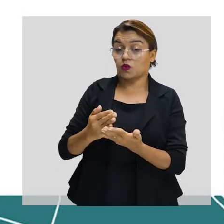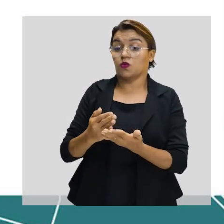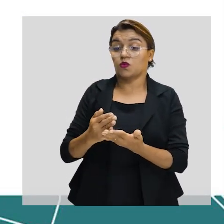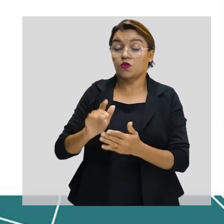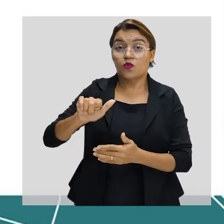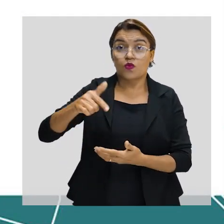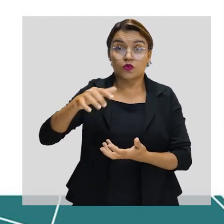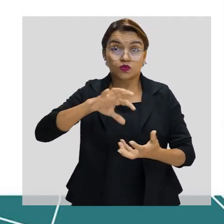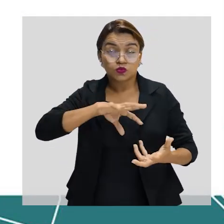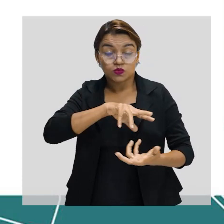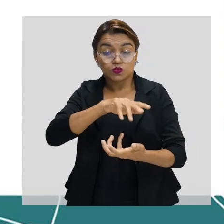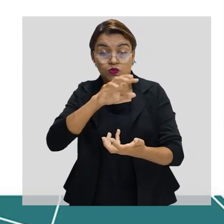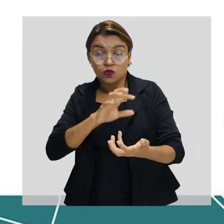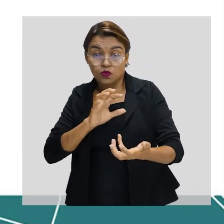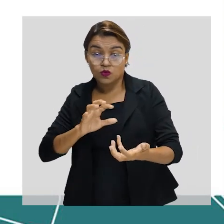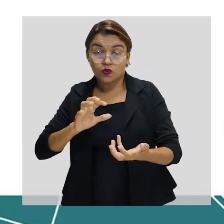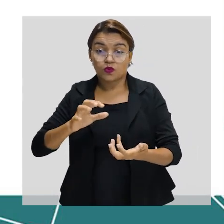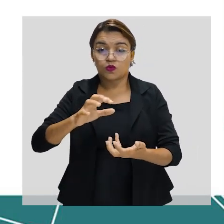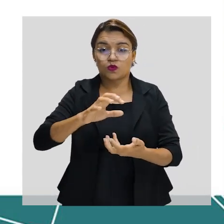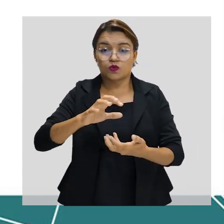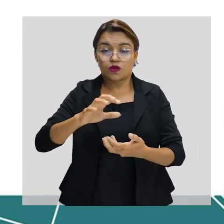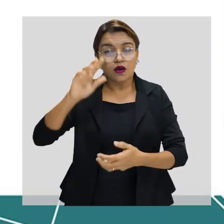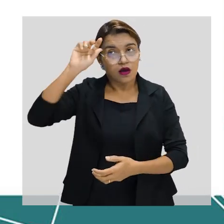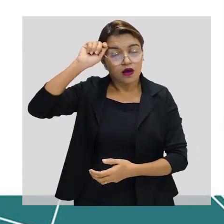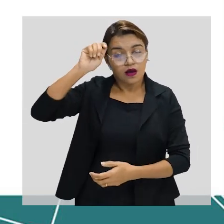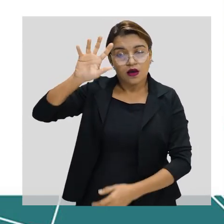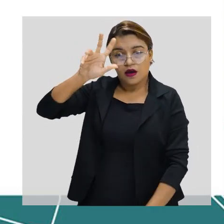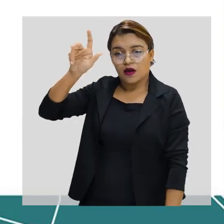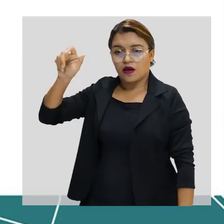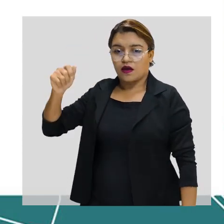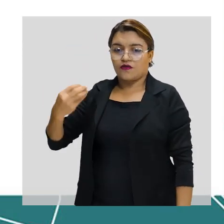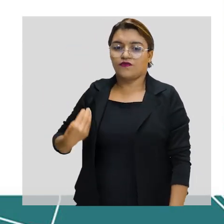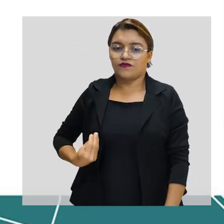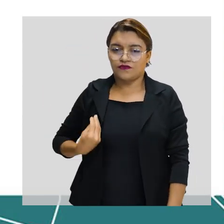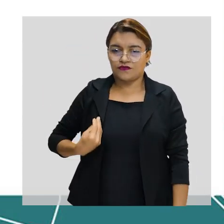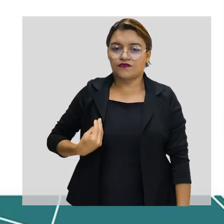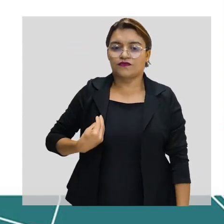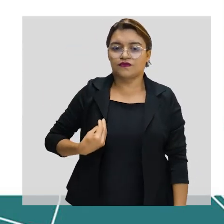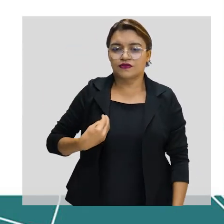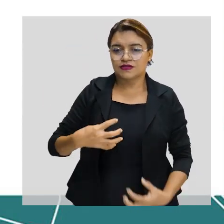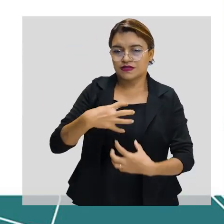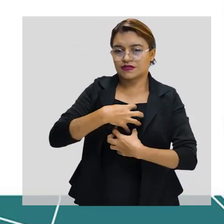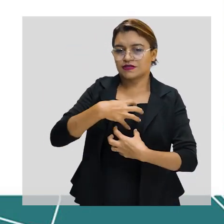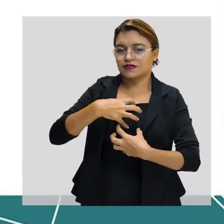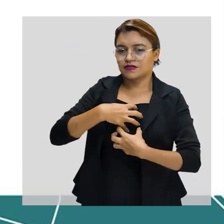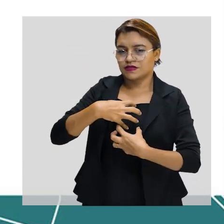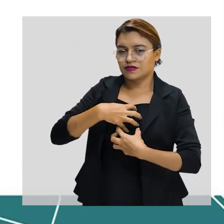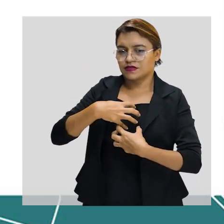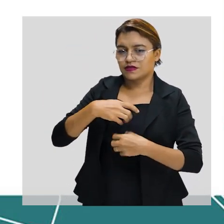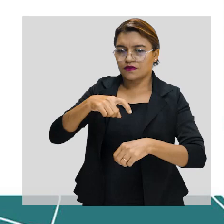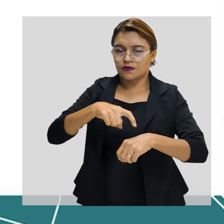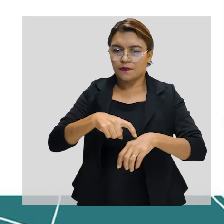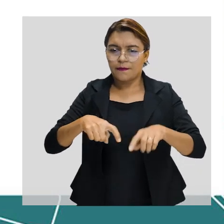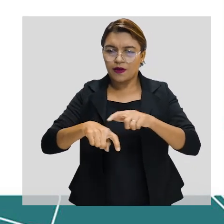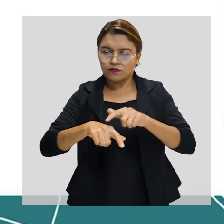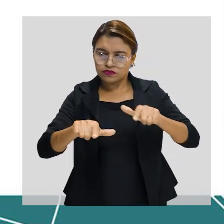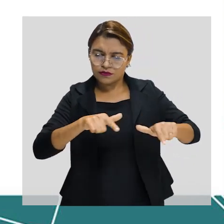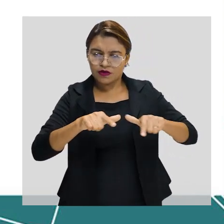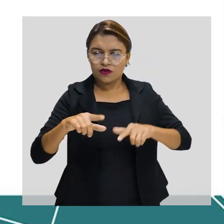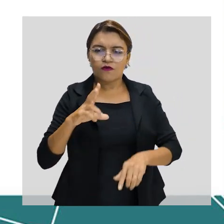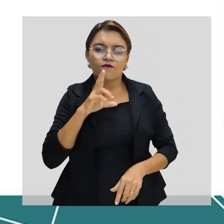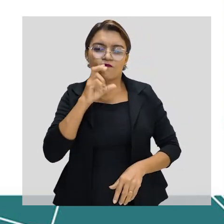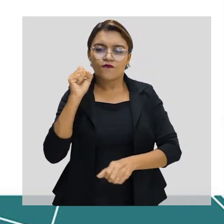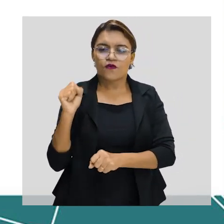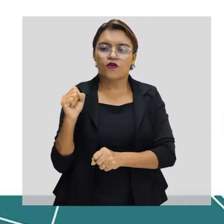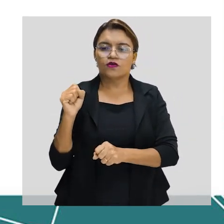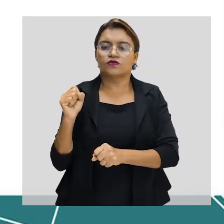em outros continentes, a África viva, sinto-a nas mãos esculturais dos fortes, que são povos, e